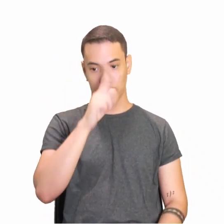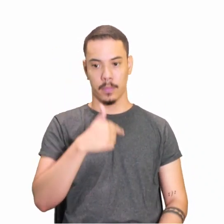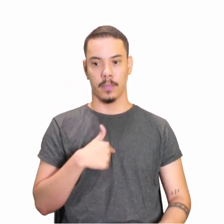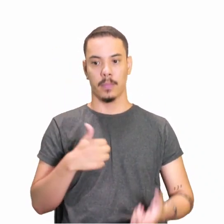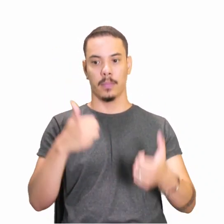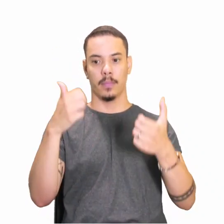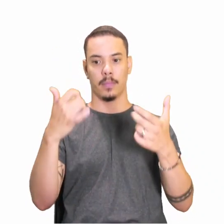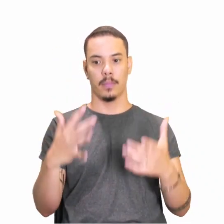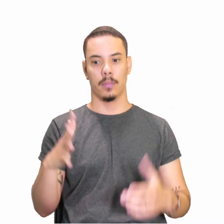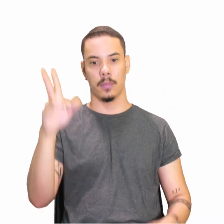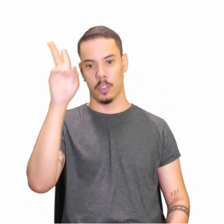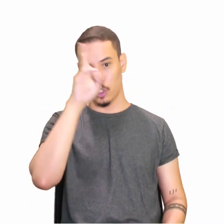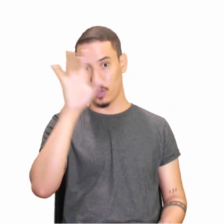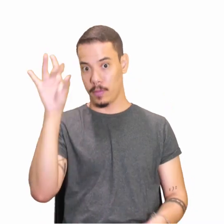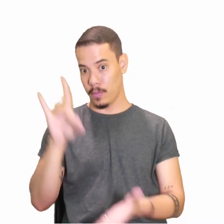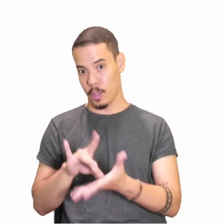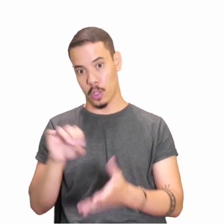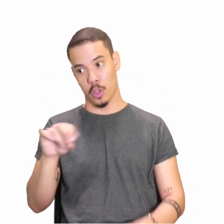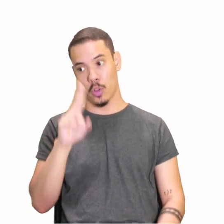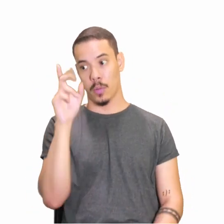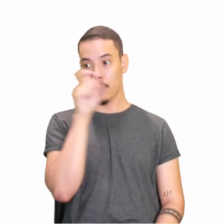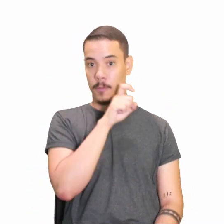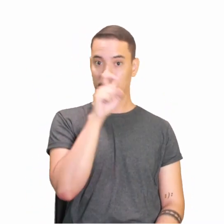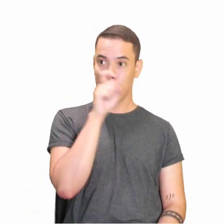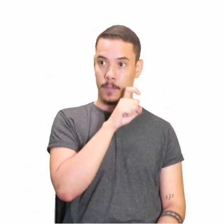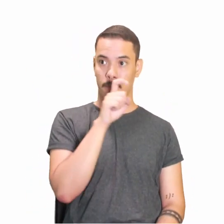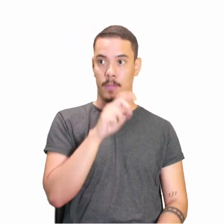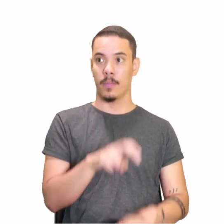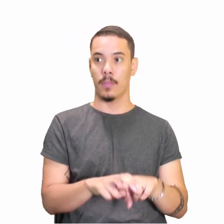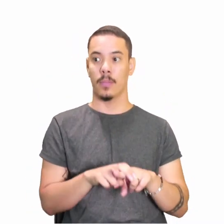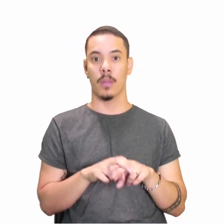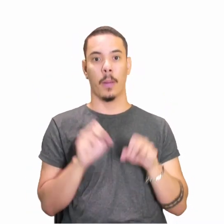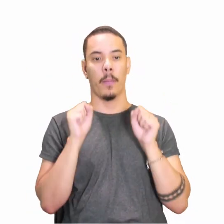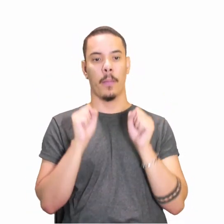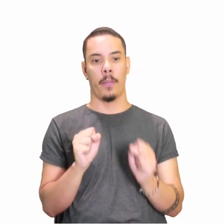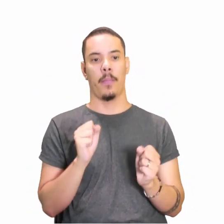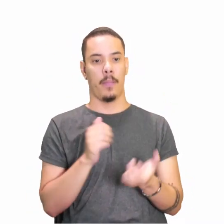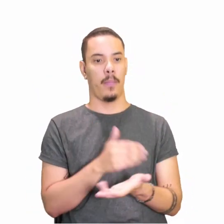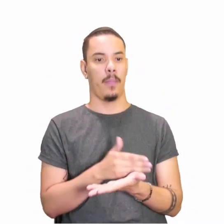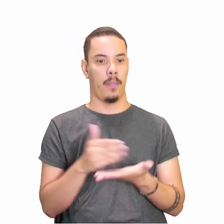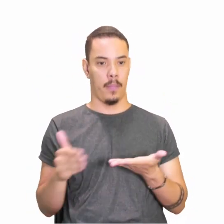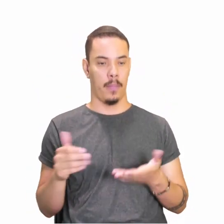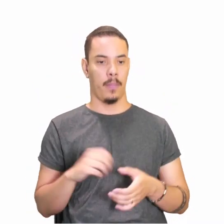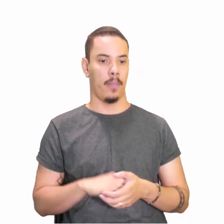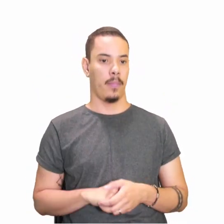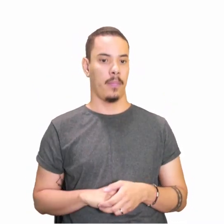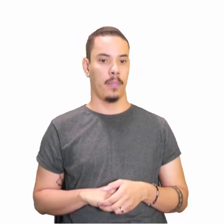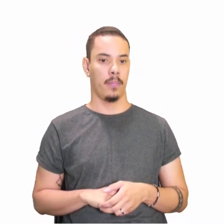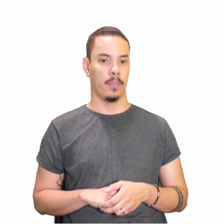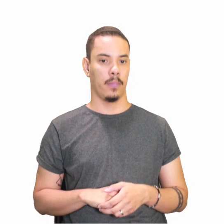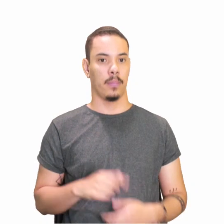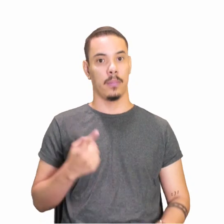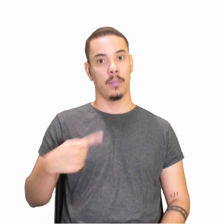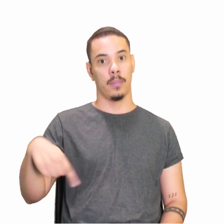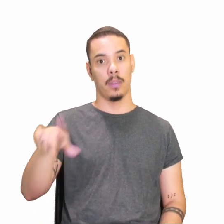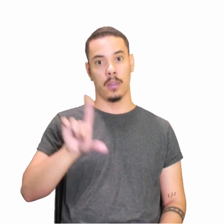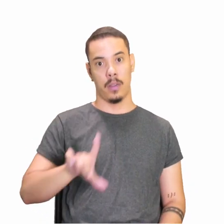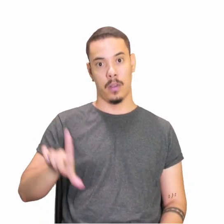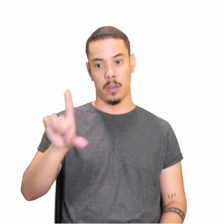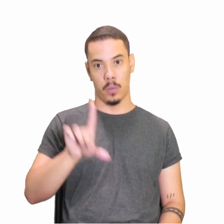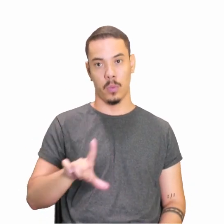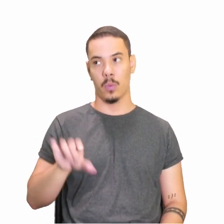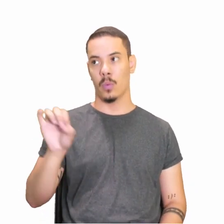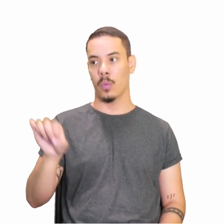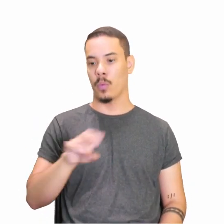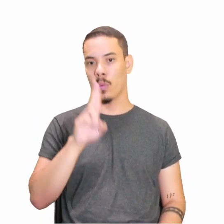conta histórias reais ou fictícias? Então, ele pode começar, olha só, ir para o campo da literatura. Você